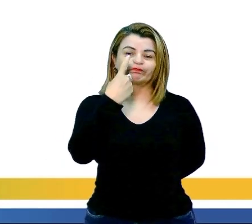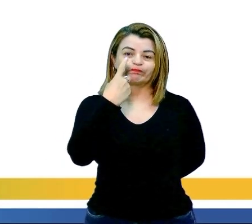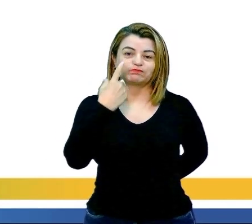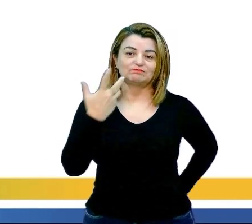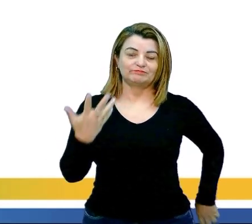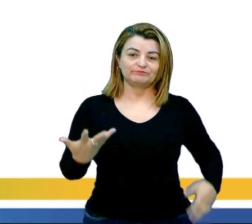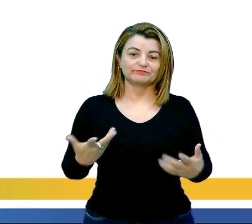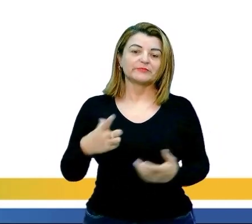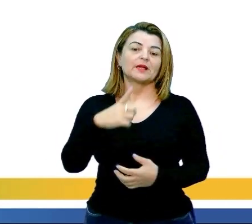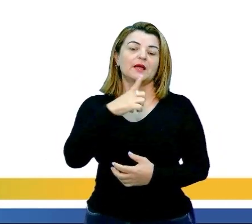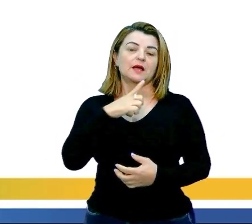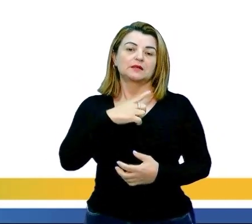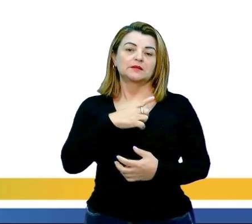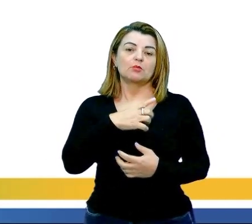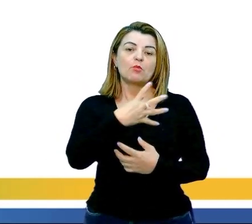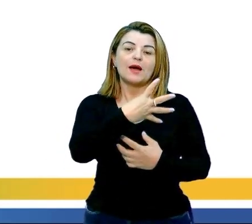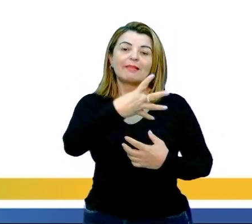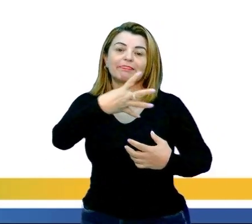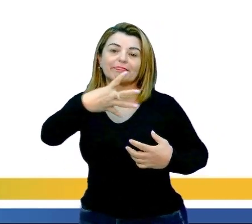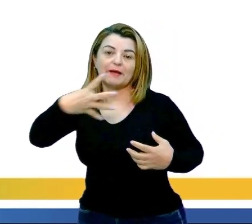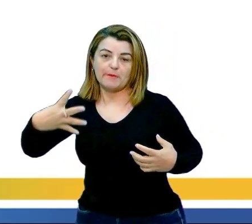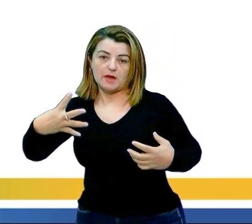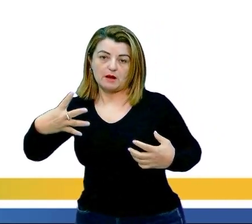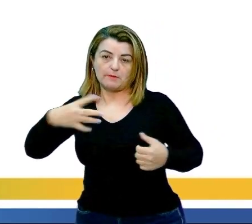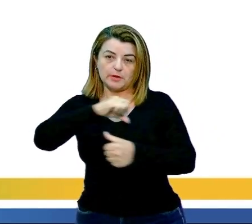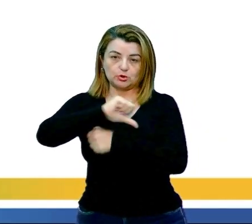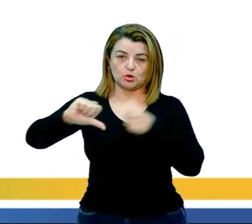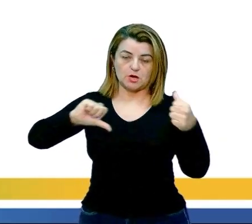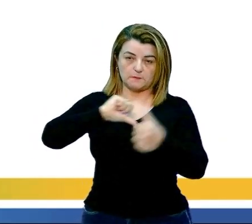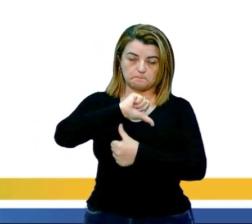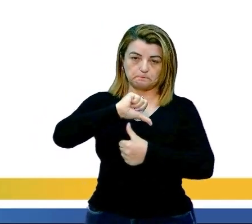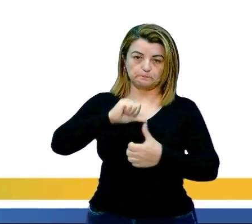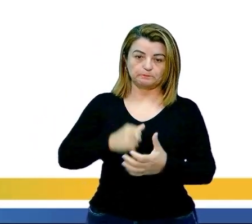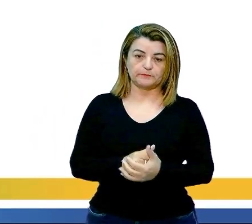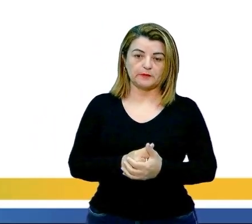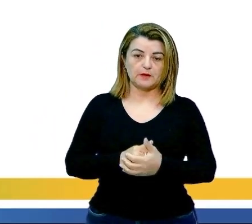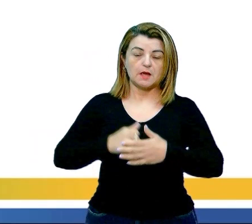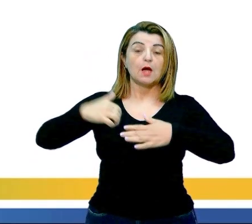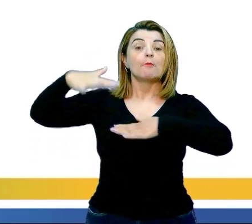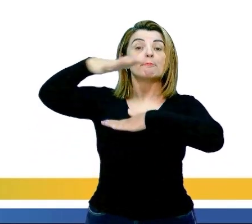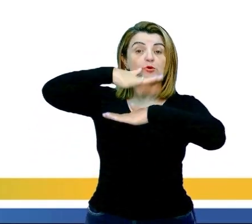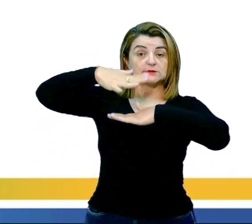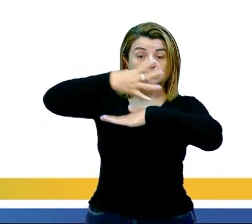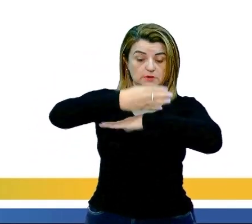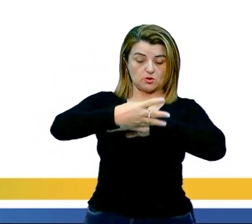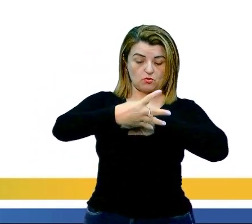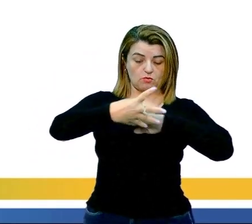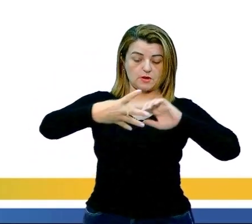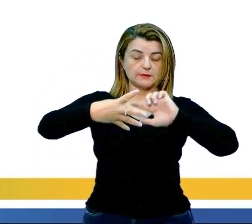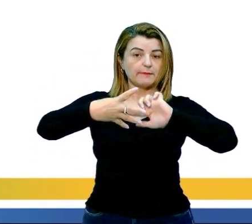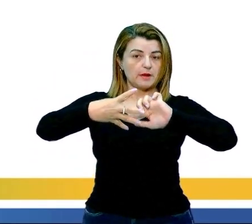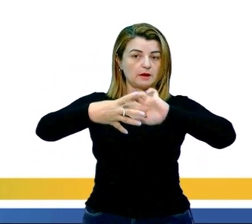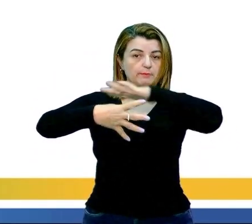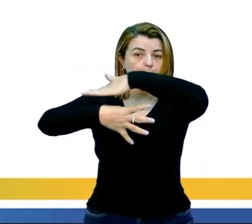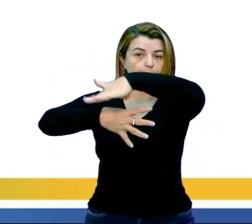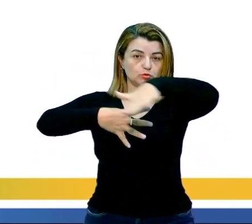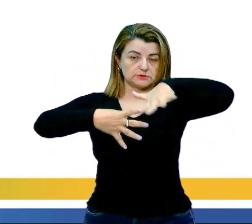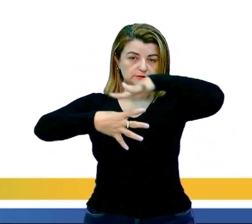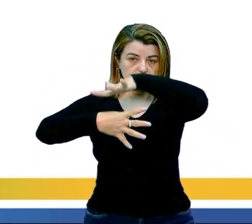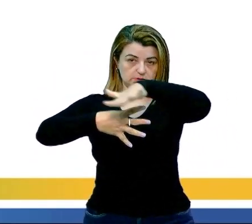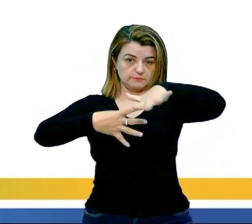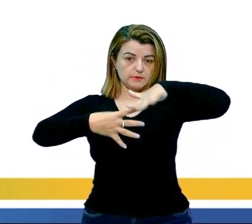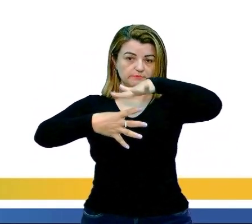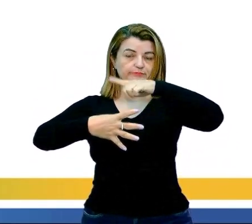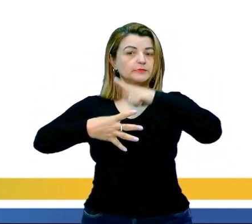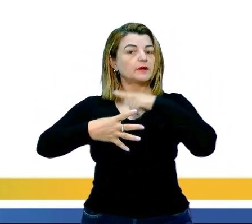Então aí nós temos a tabela da conversão, certo? Então, por cima, nós temos a mesma situação, olha aí,